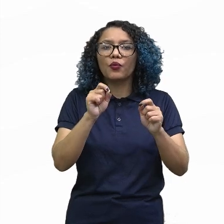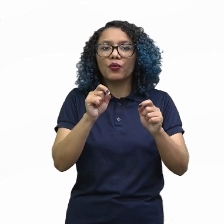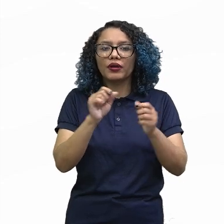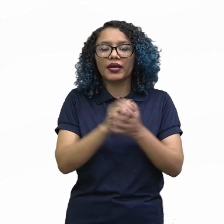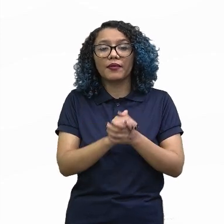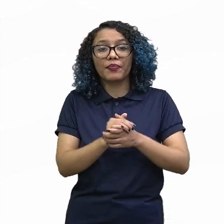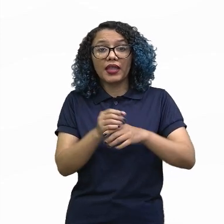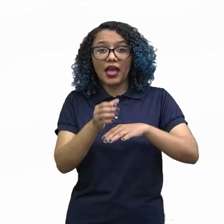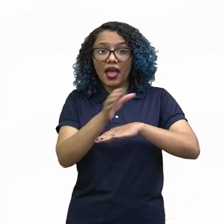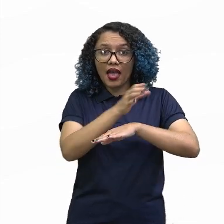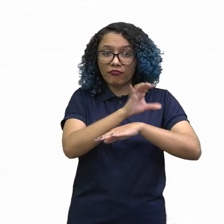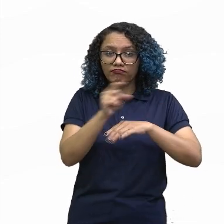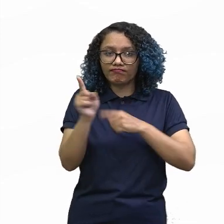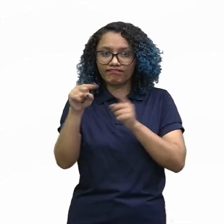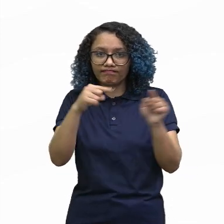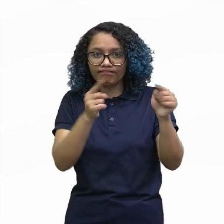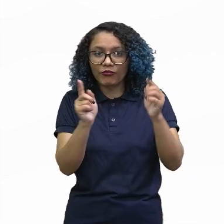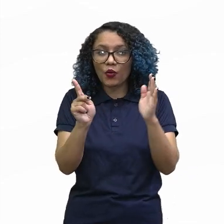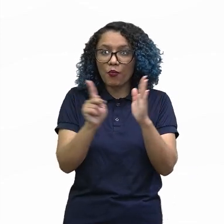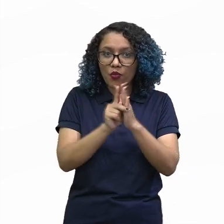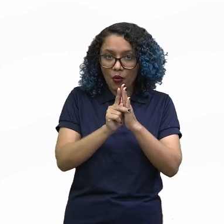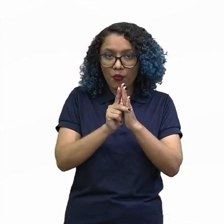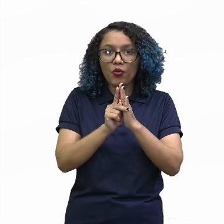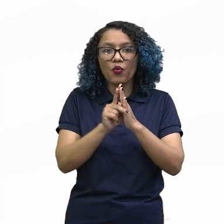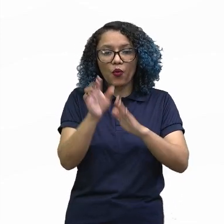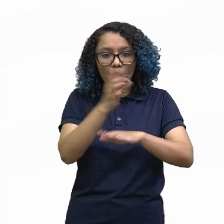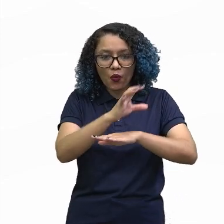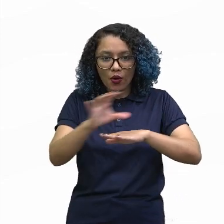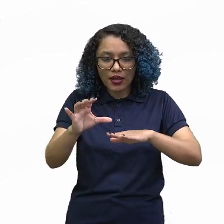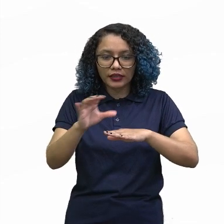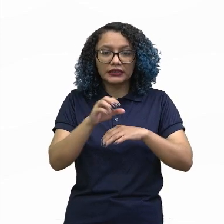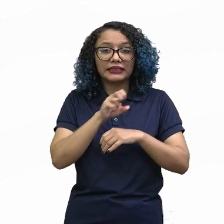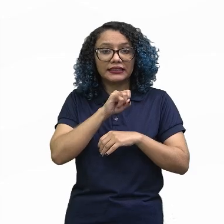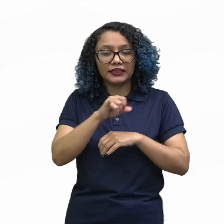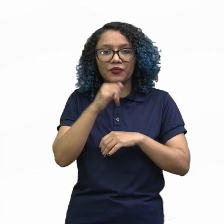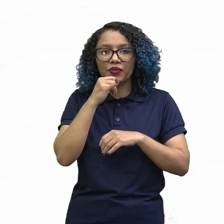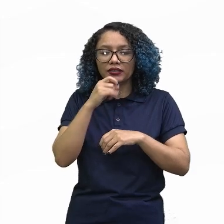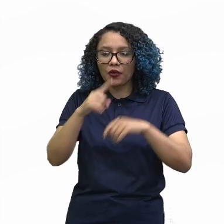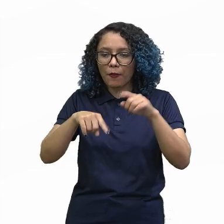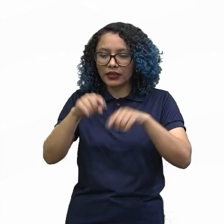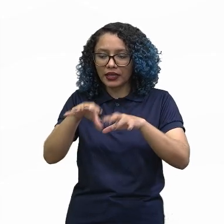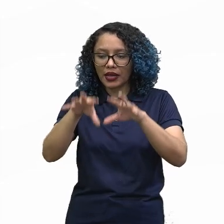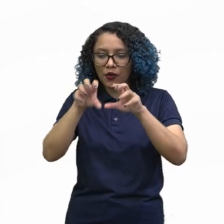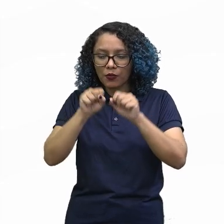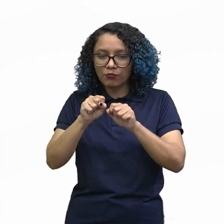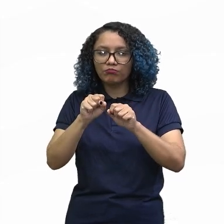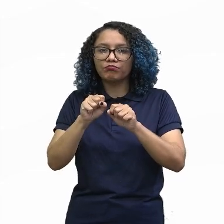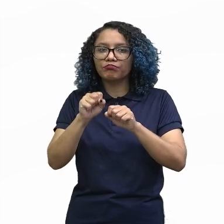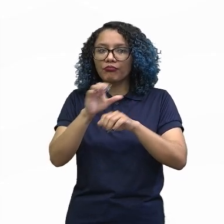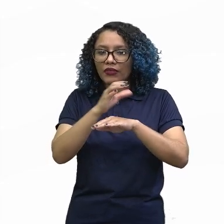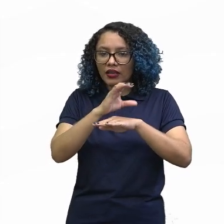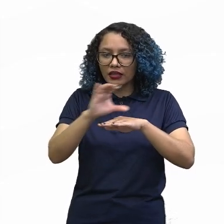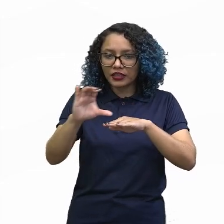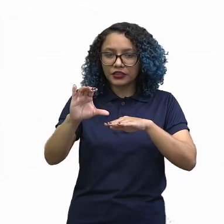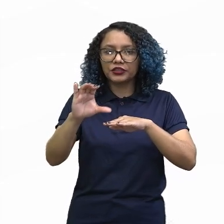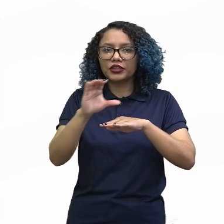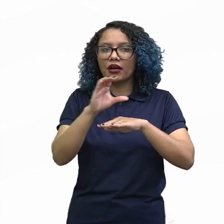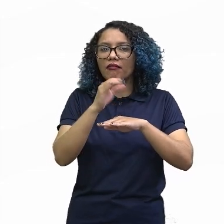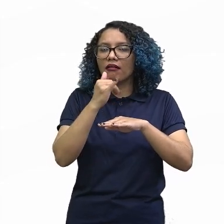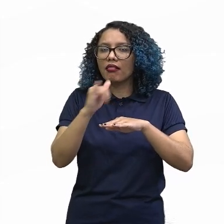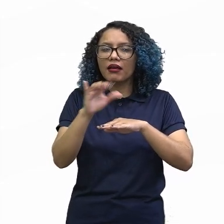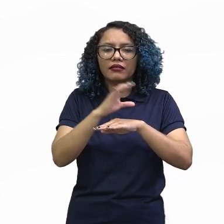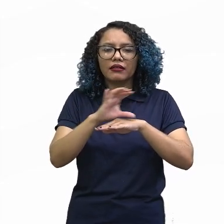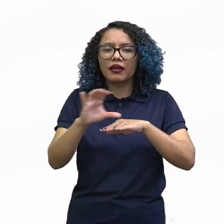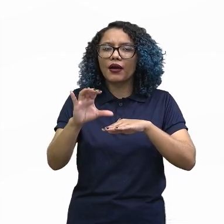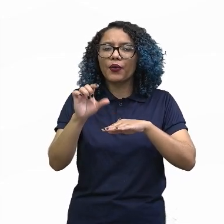da corrente. Ao passar por um receptor, como você observa aí, a corrente elétrica está perdendo parte